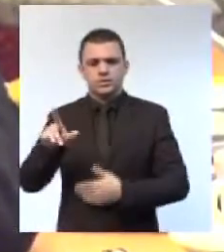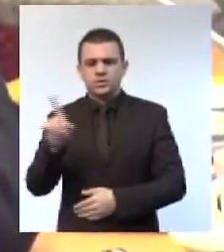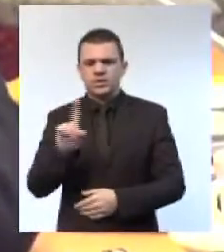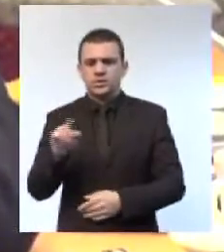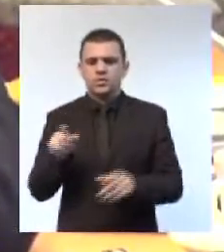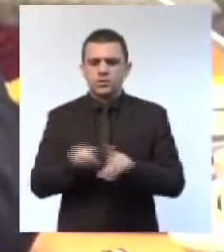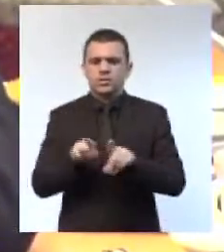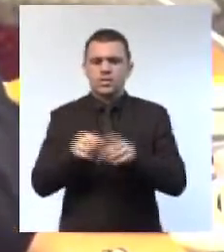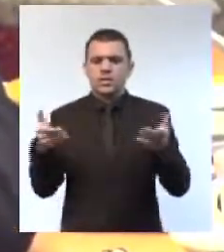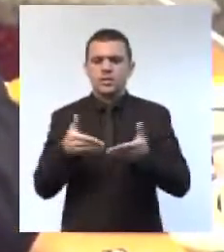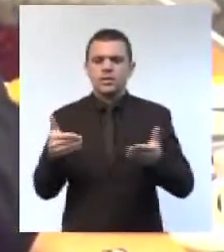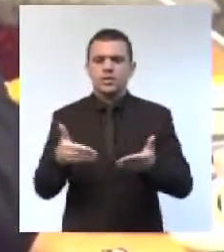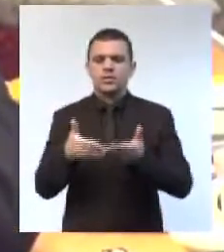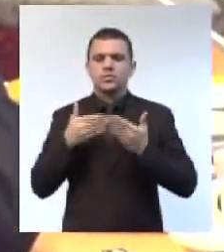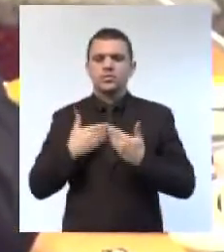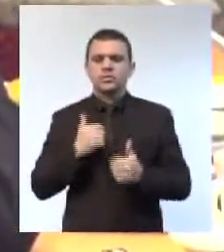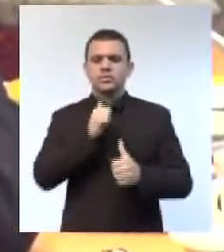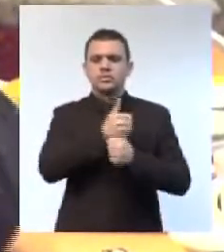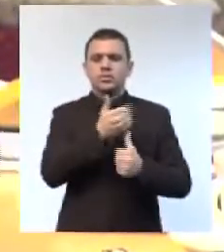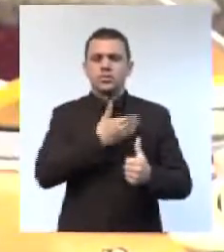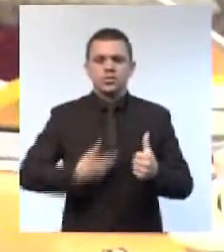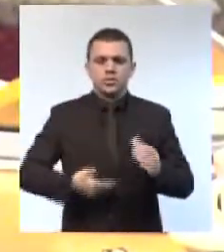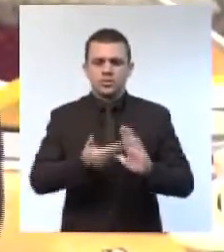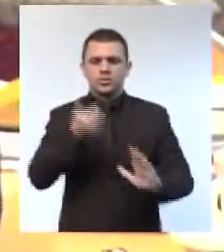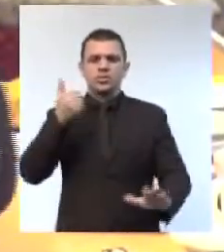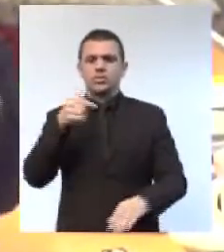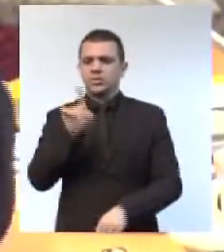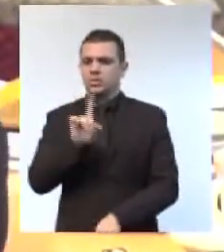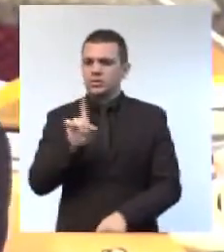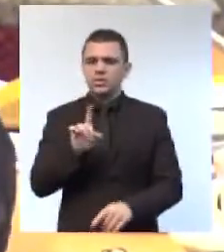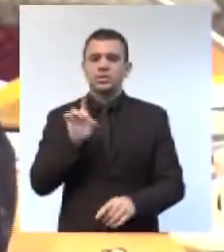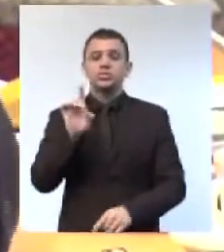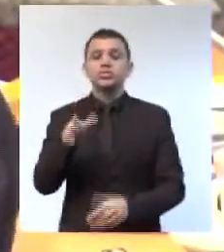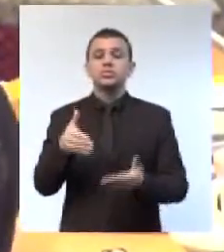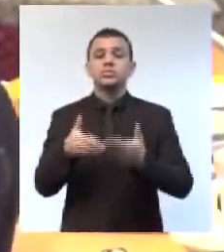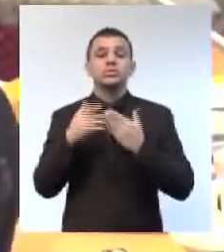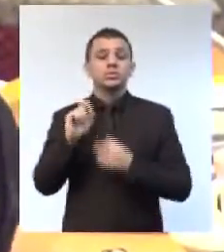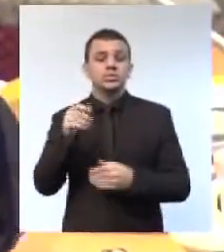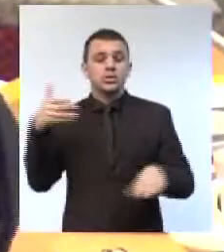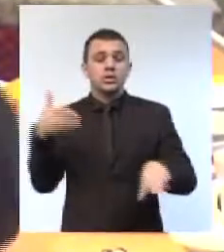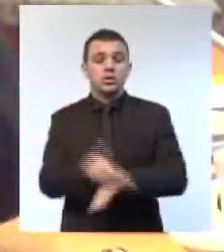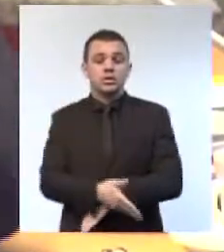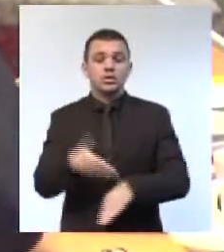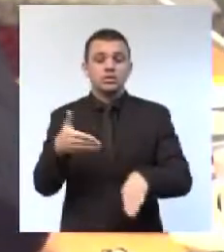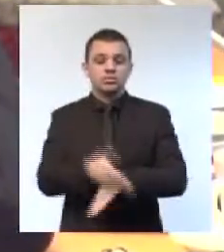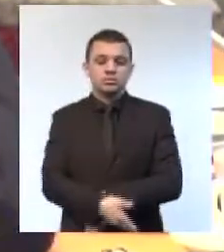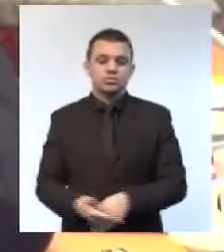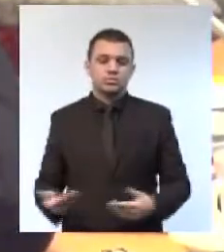pedindo intervenção na segurança pública. Parem de distorcer